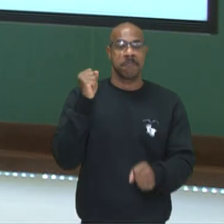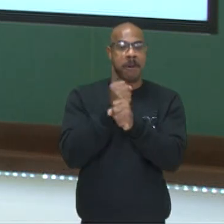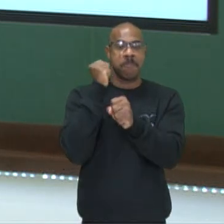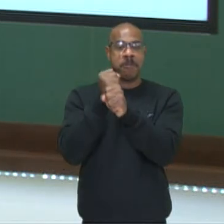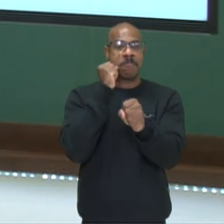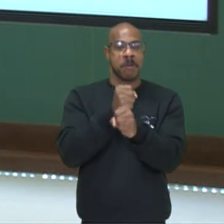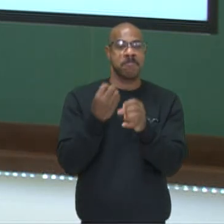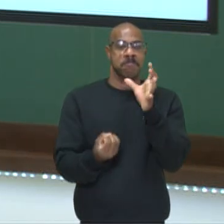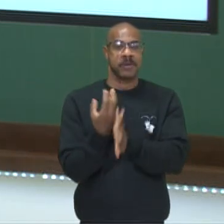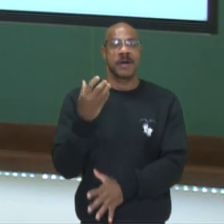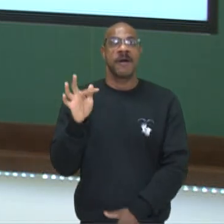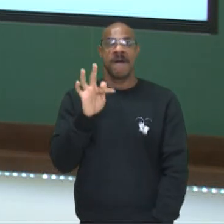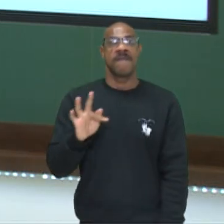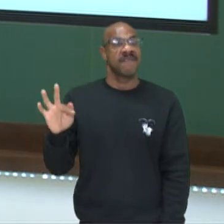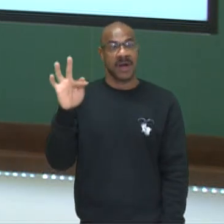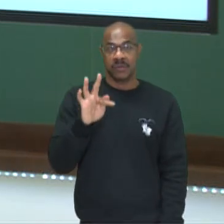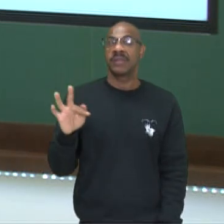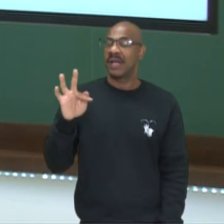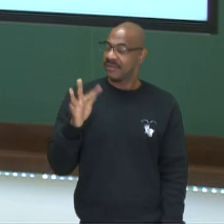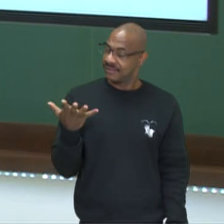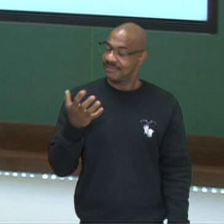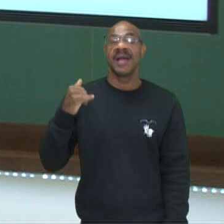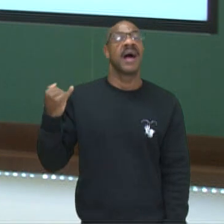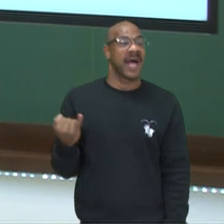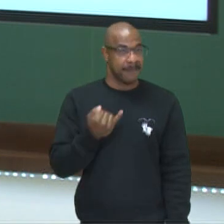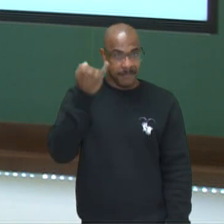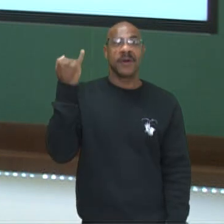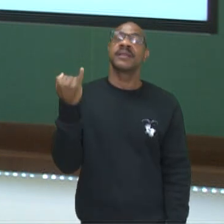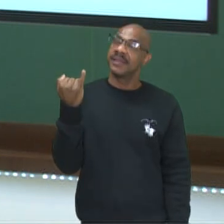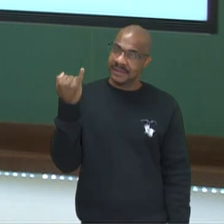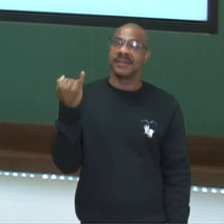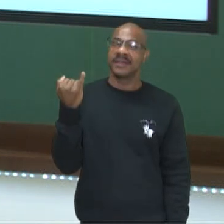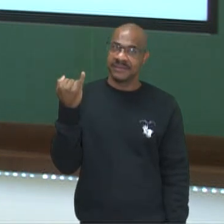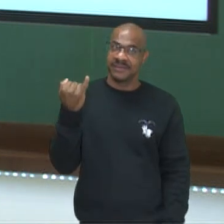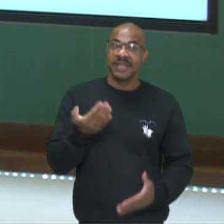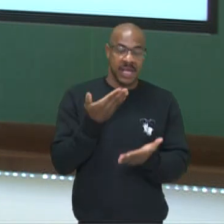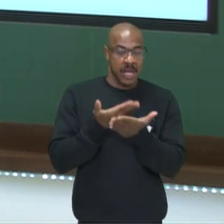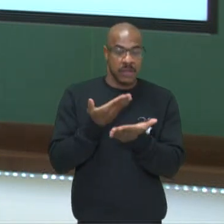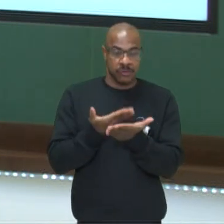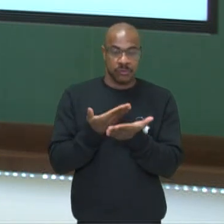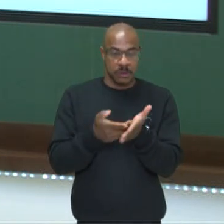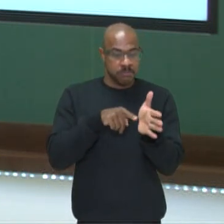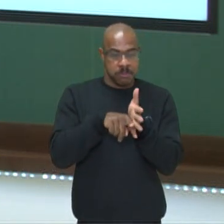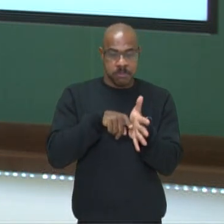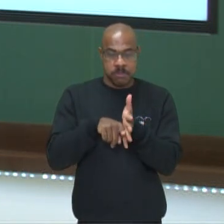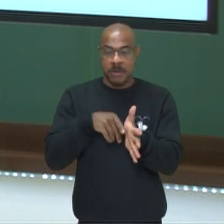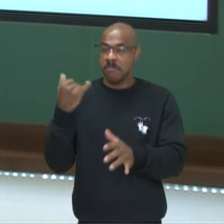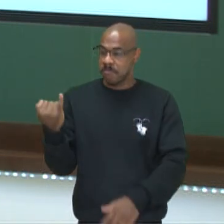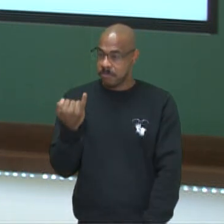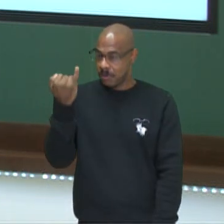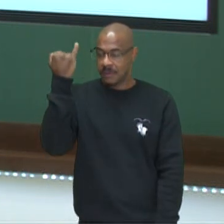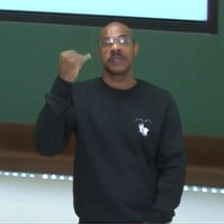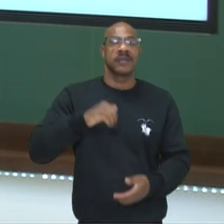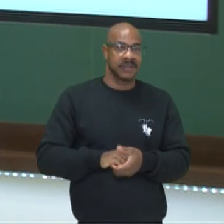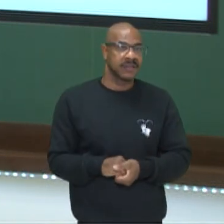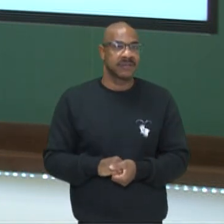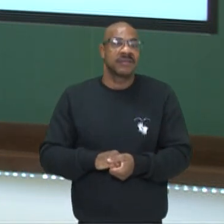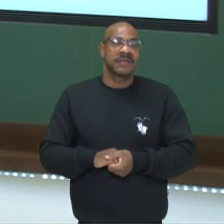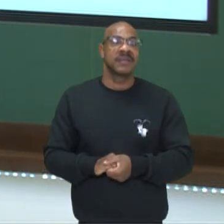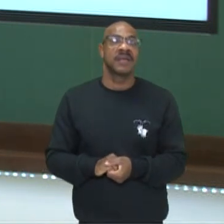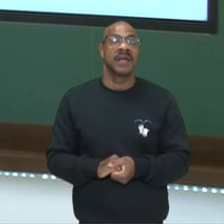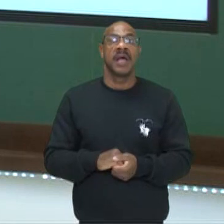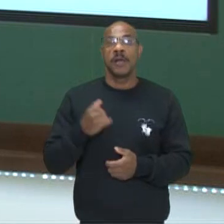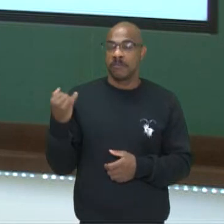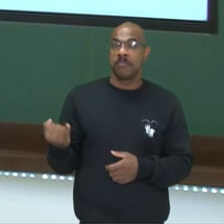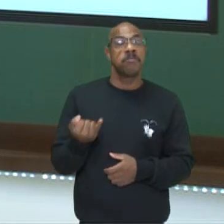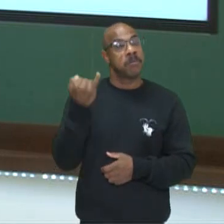na colônia. Então vejam aí a importância que eles davam para a ciência, para os estudos. Harvard se torna aí, né, uma das mais importantes